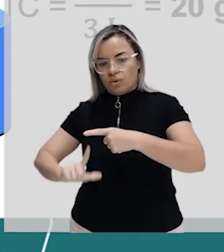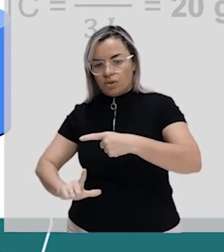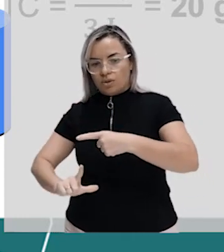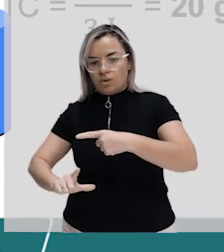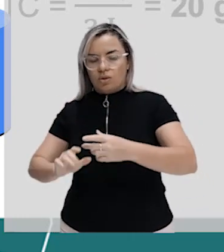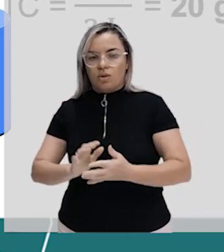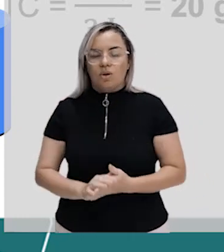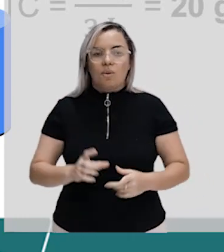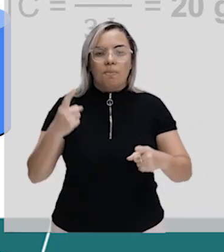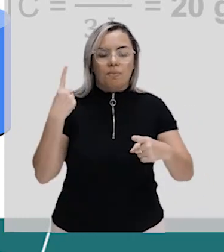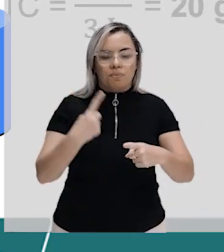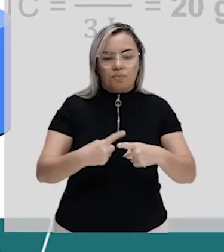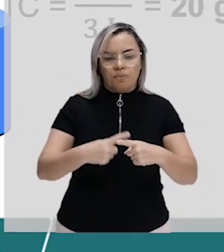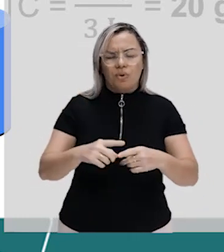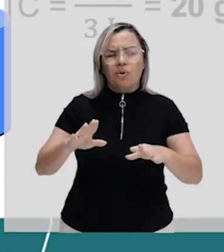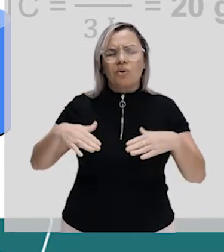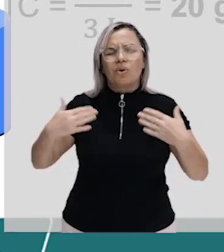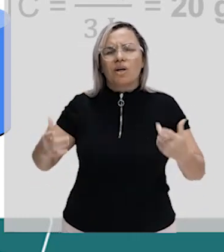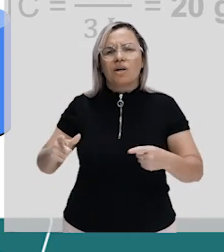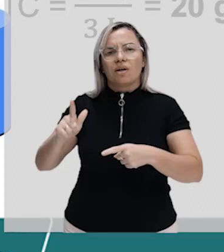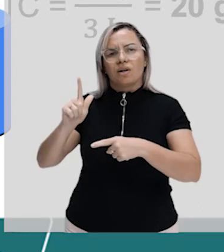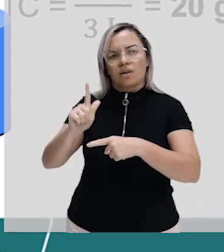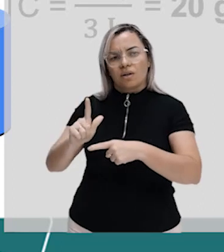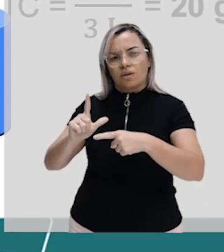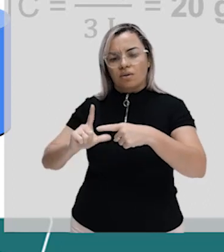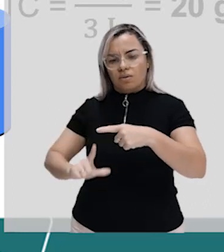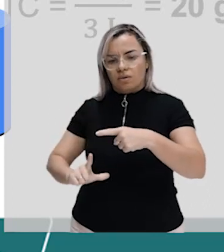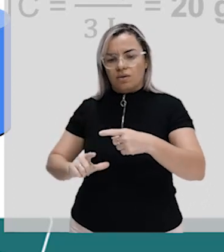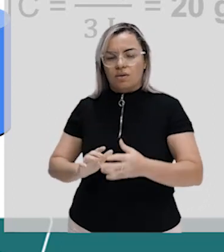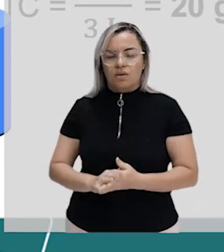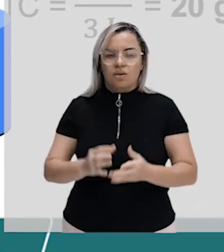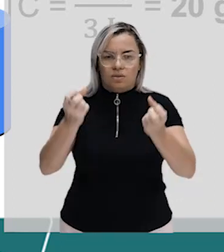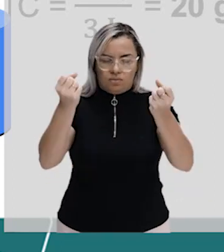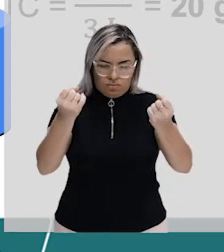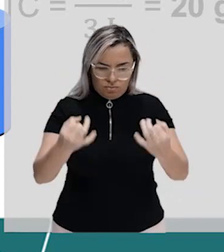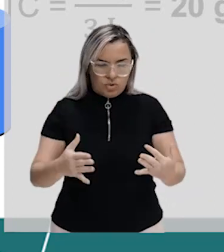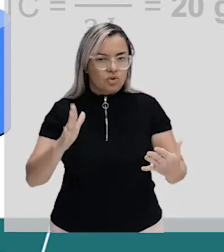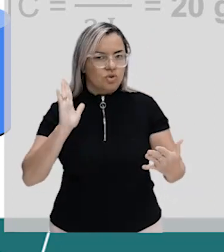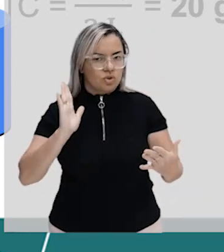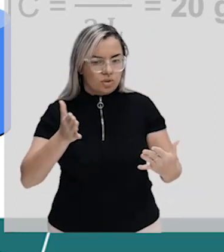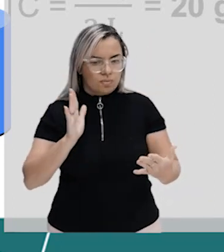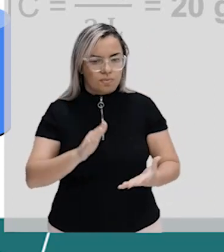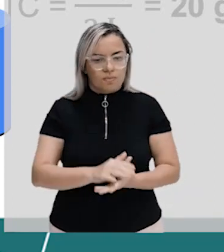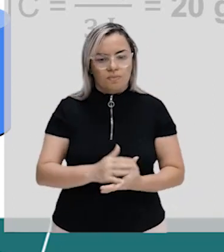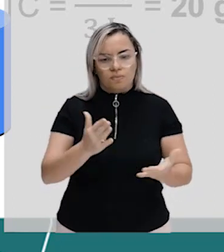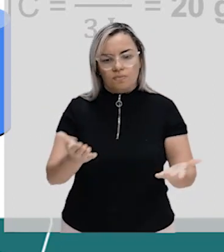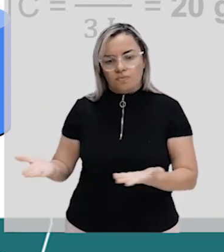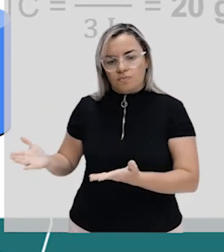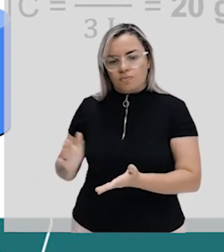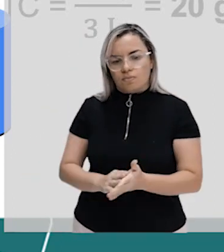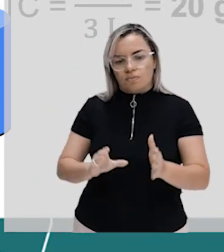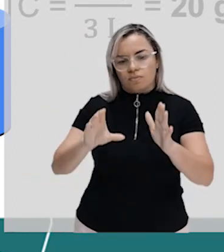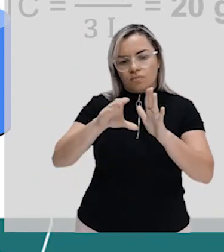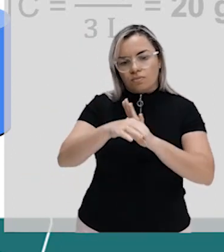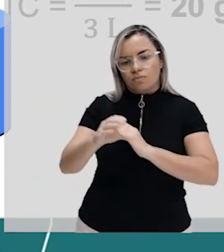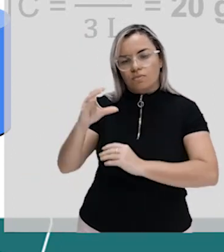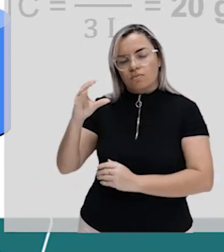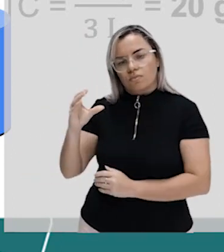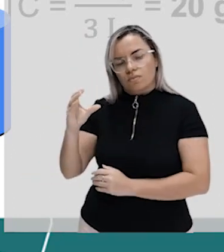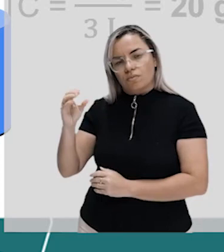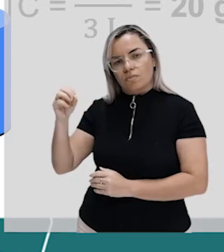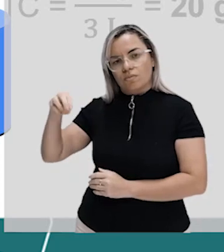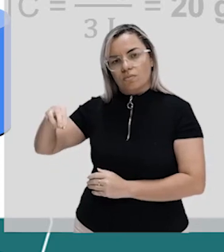ok? O porquê grama por litro a gente vai já comentar. Então, a definição para a concentração